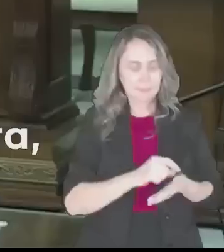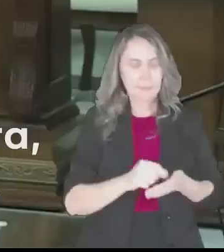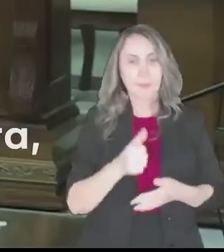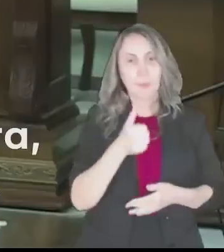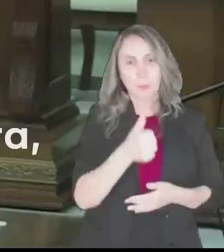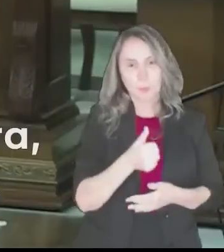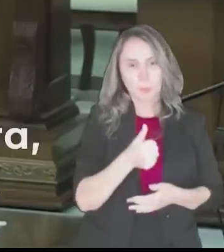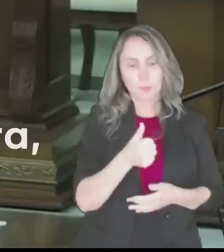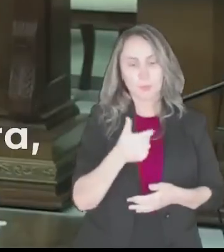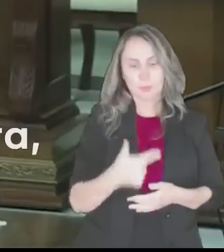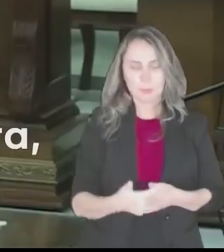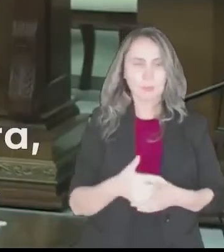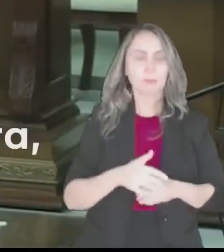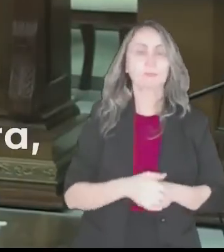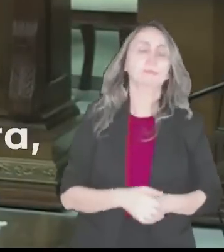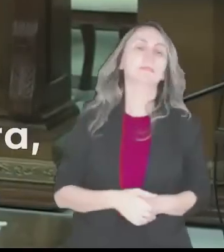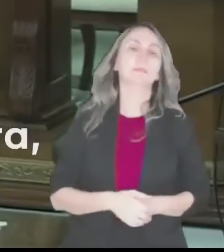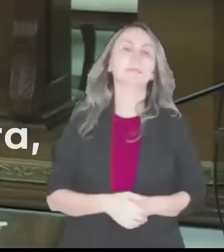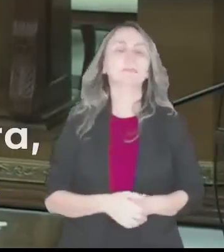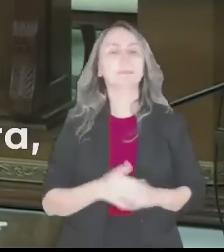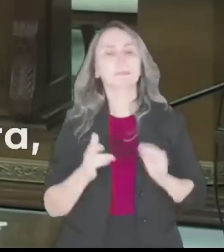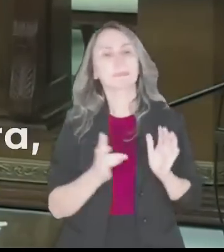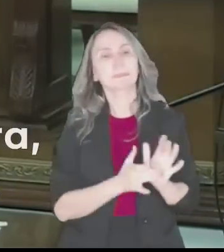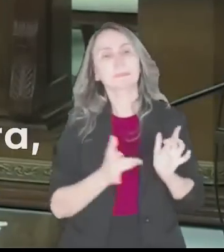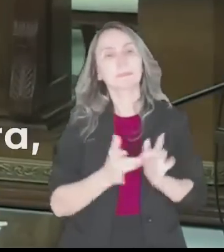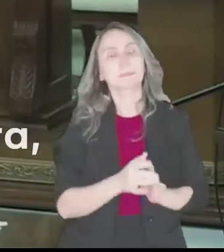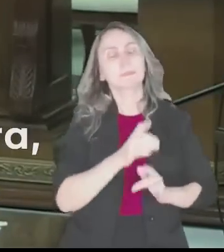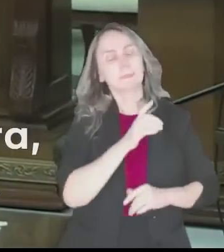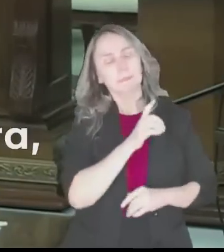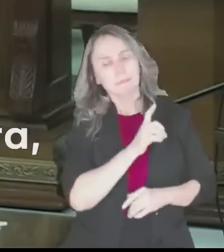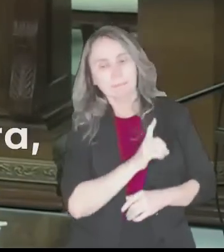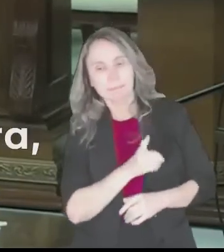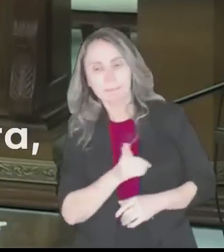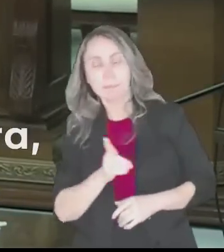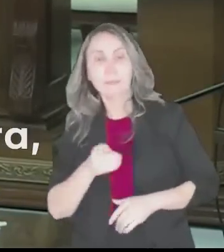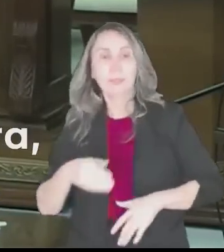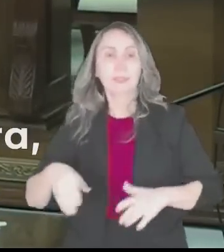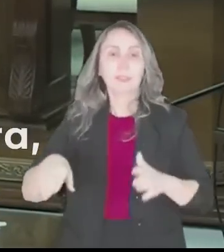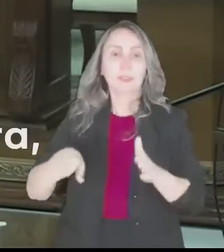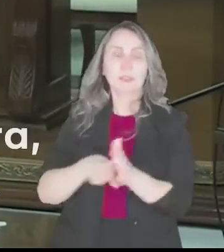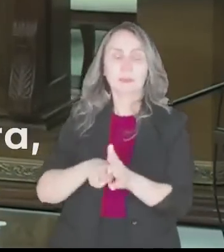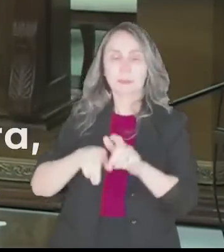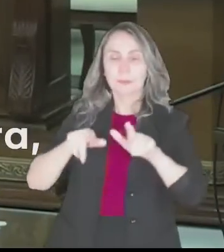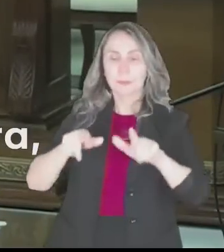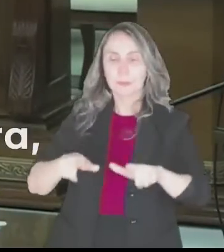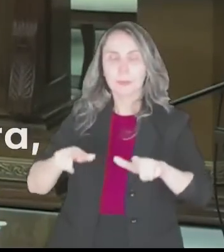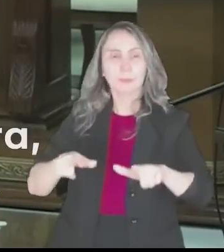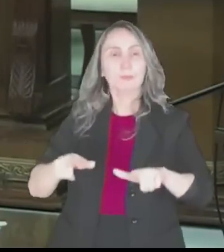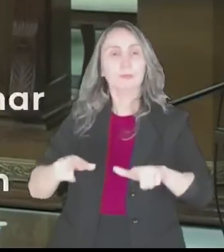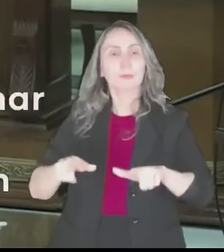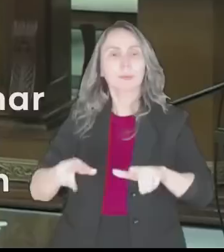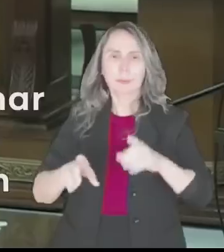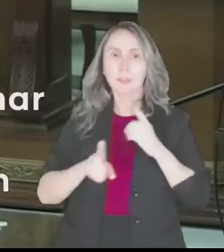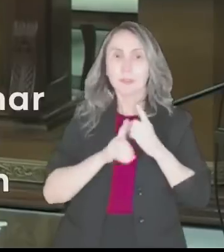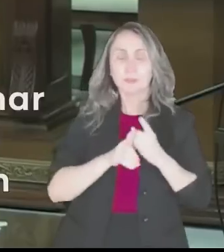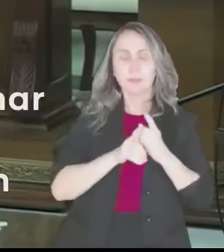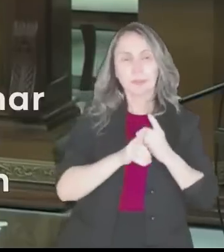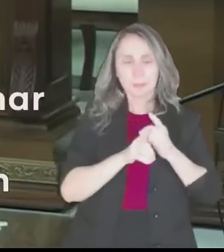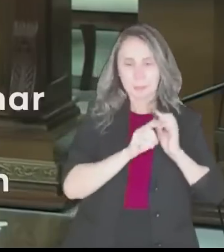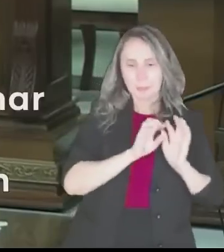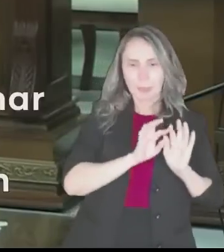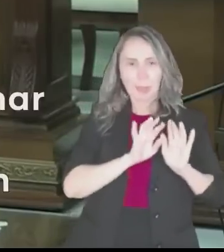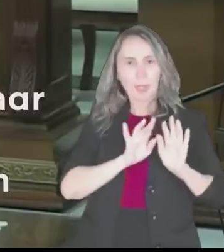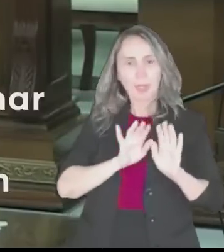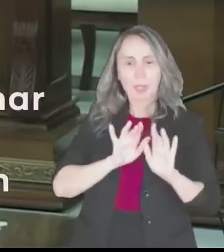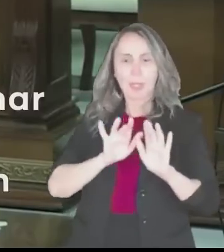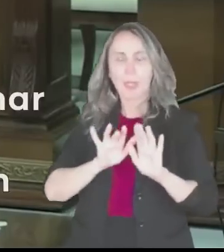partindo dali, chegou à sua terra, e os seus discípulos o seguiram. E chegando